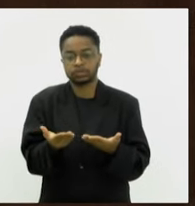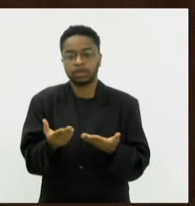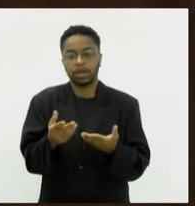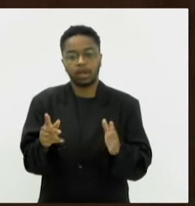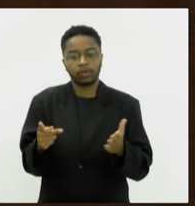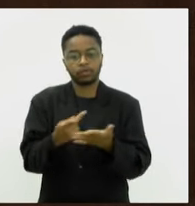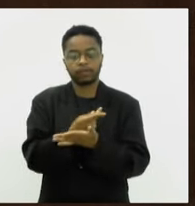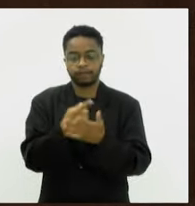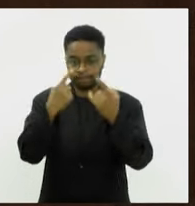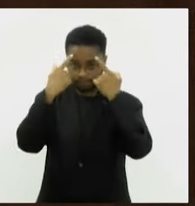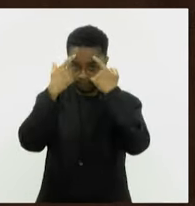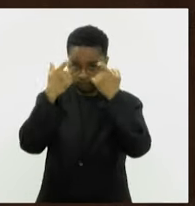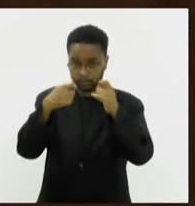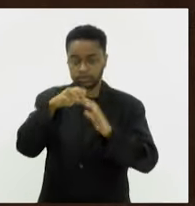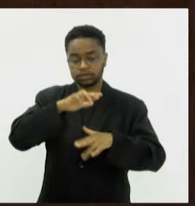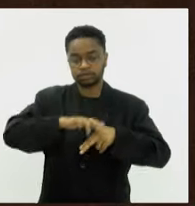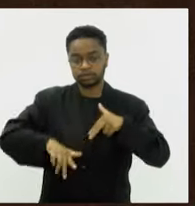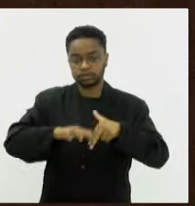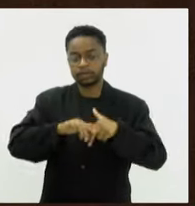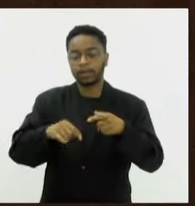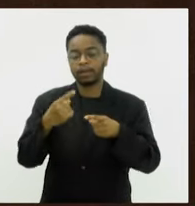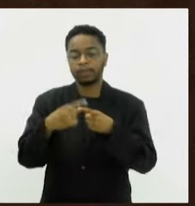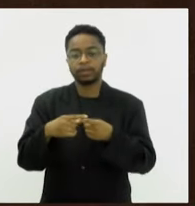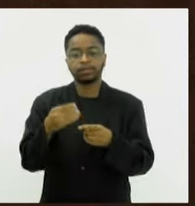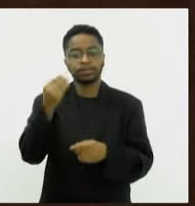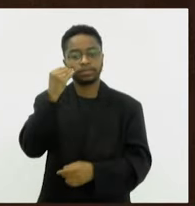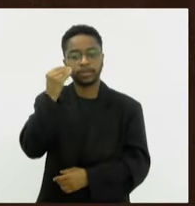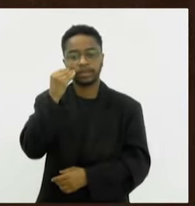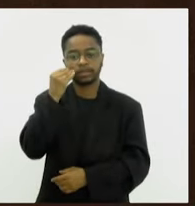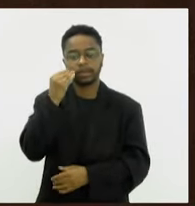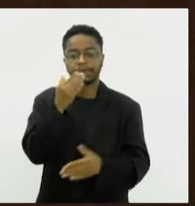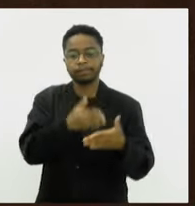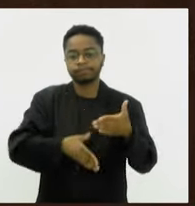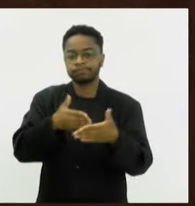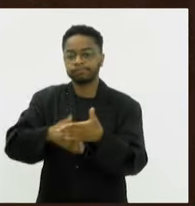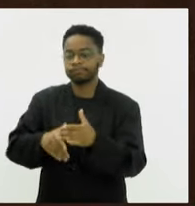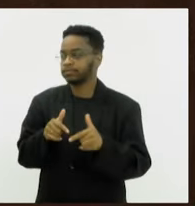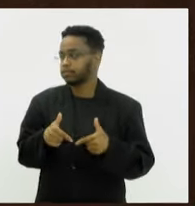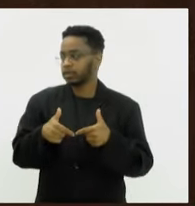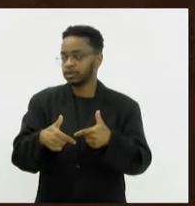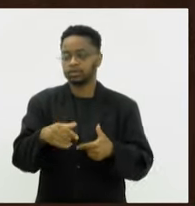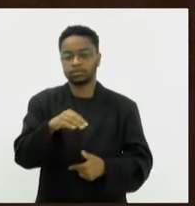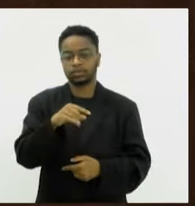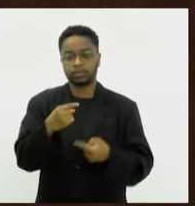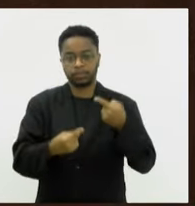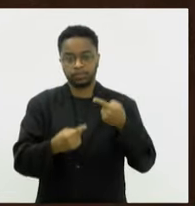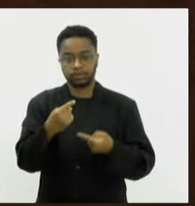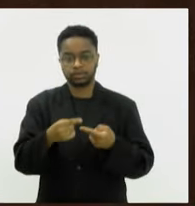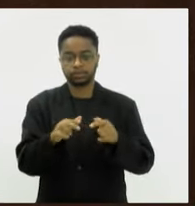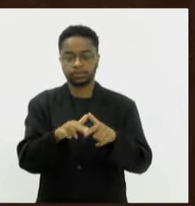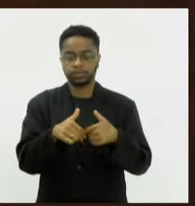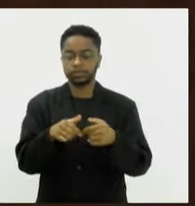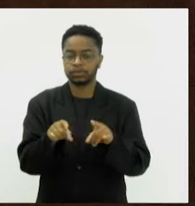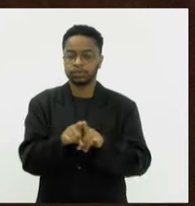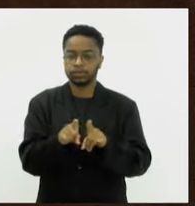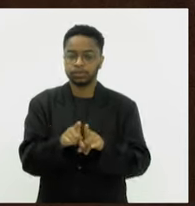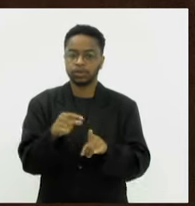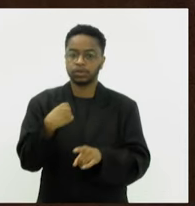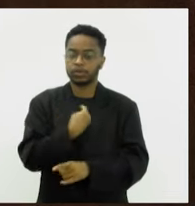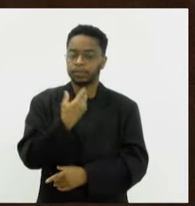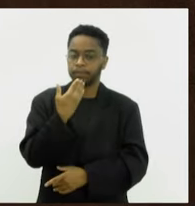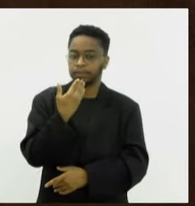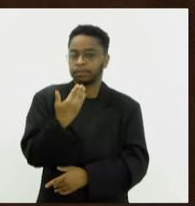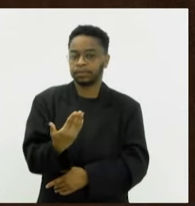violência política de gênero que tenta neutralizar, inviabilizar sua atuação política. Por isso, também, entramos com um requerimento,